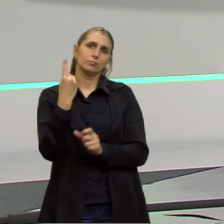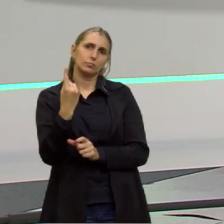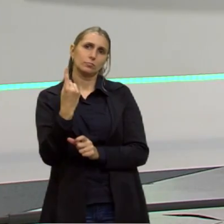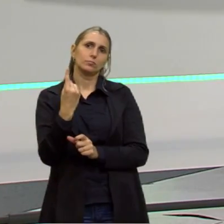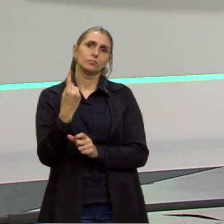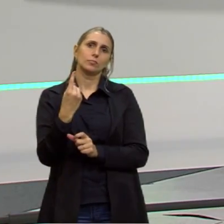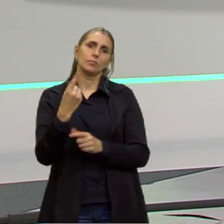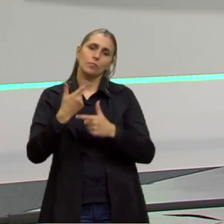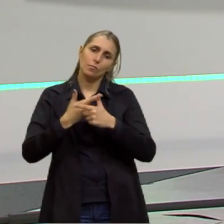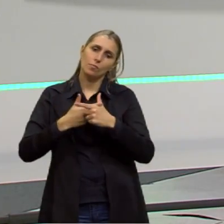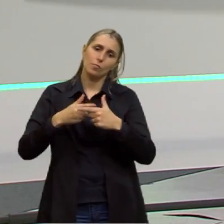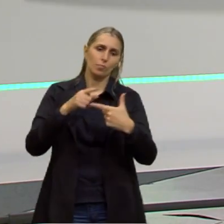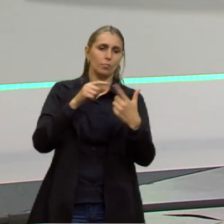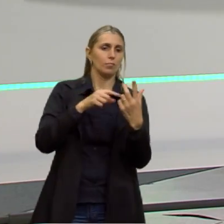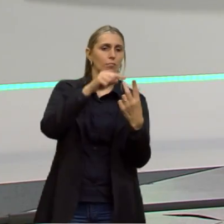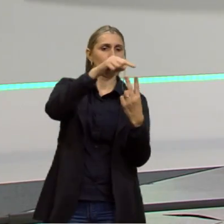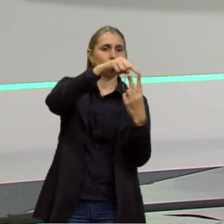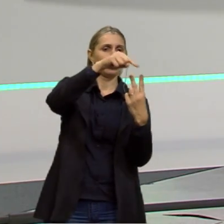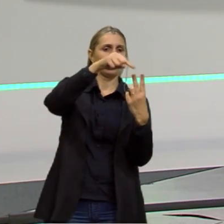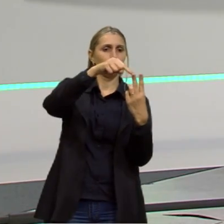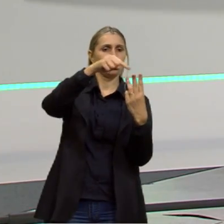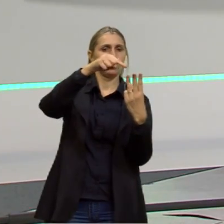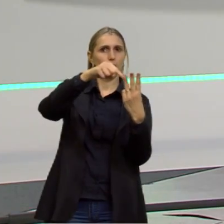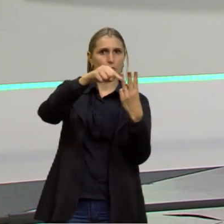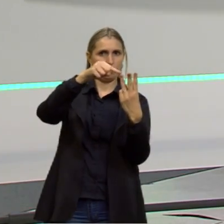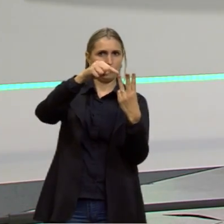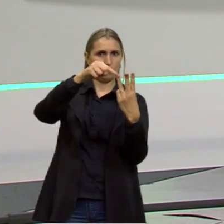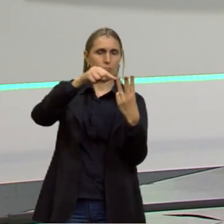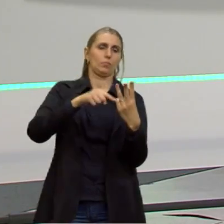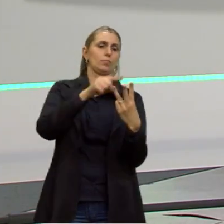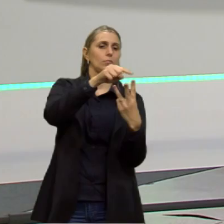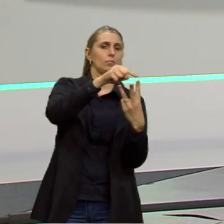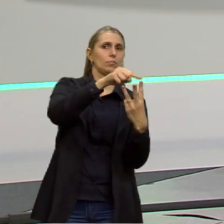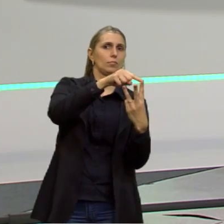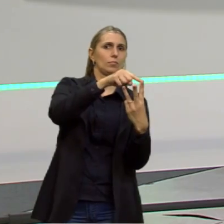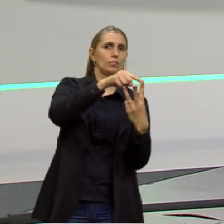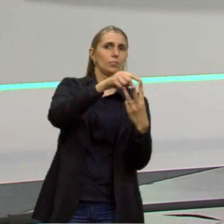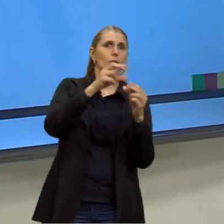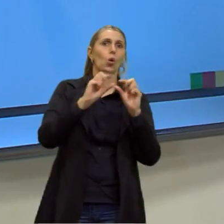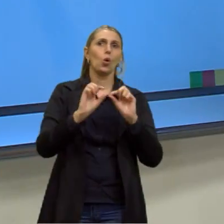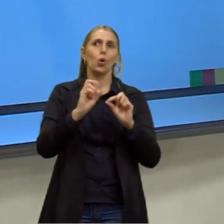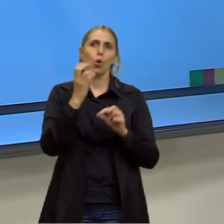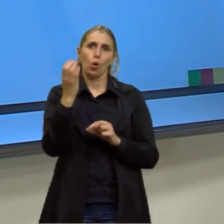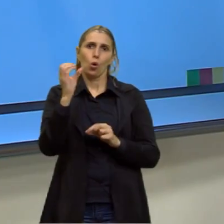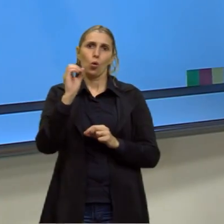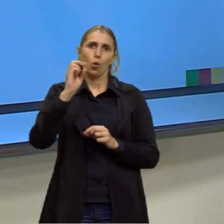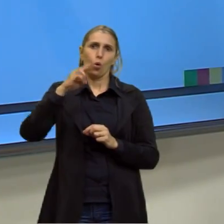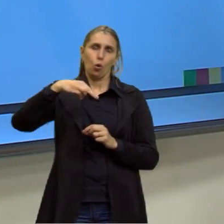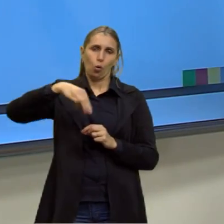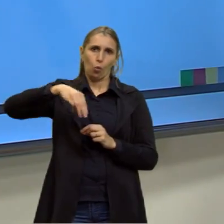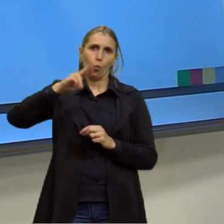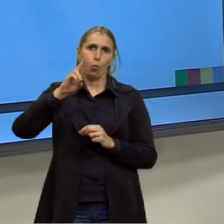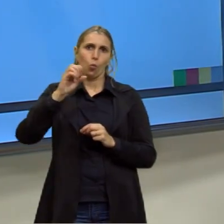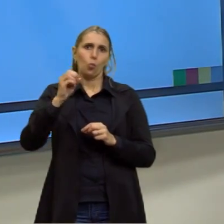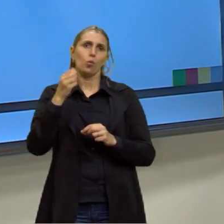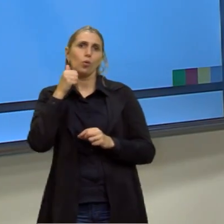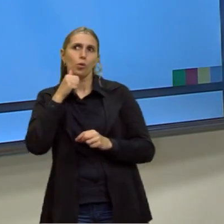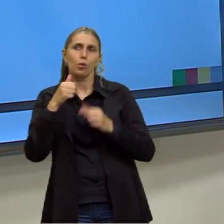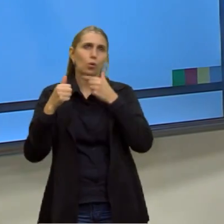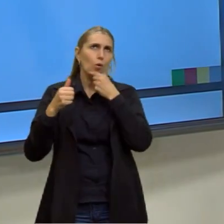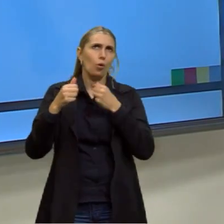vão se dividir em três tipos diferentes primeiro deles comum de dois gêneros lembra